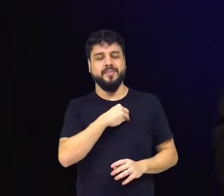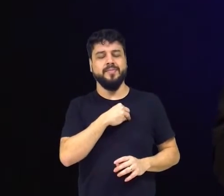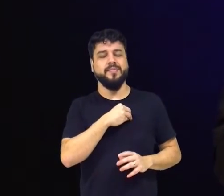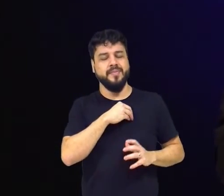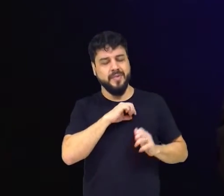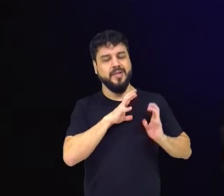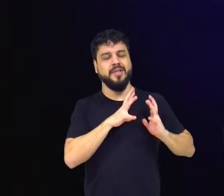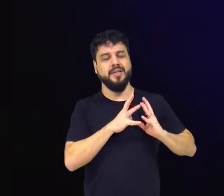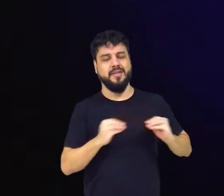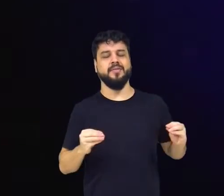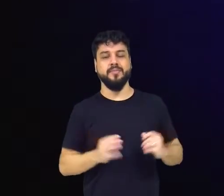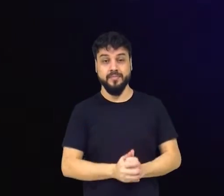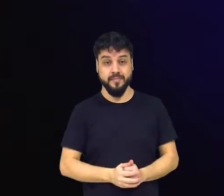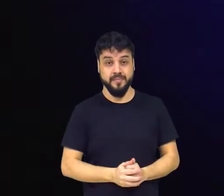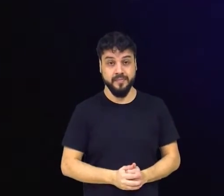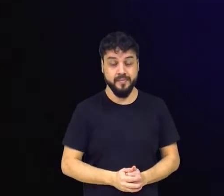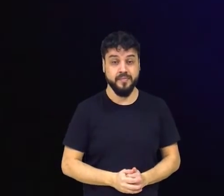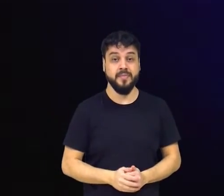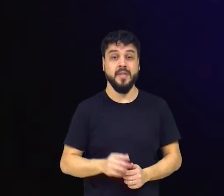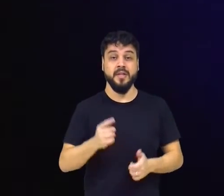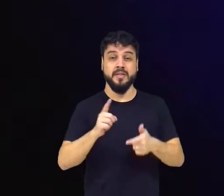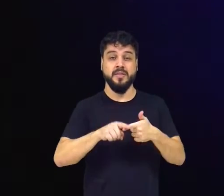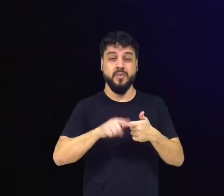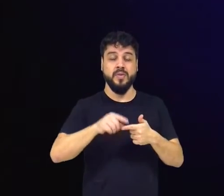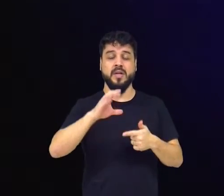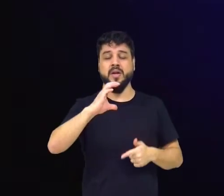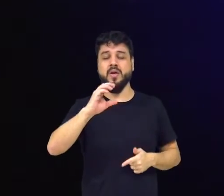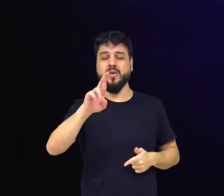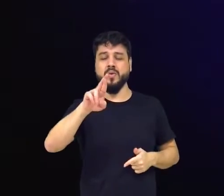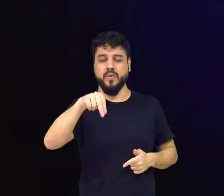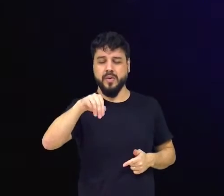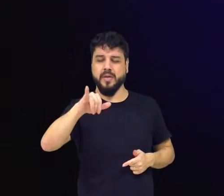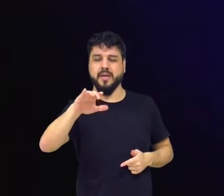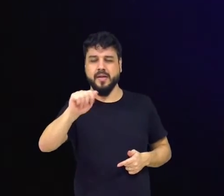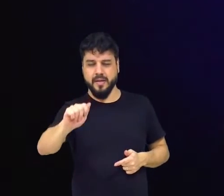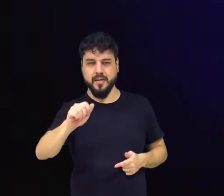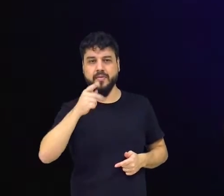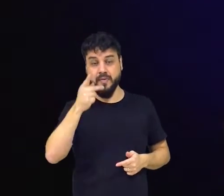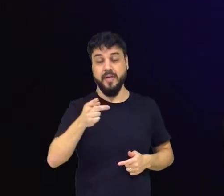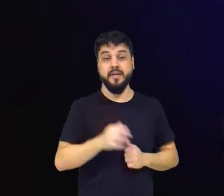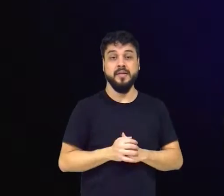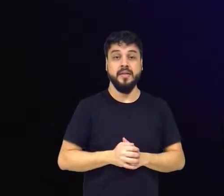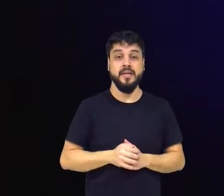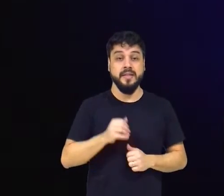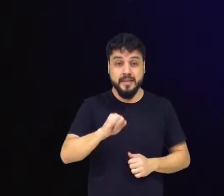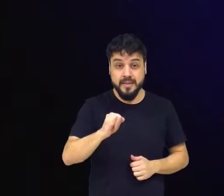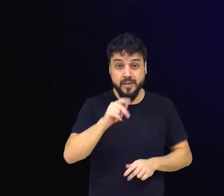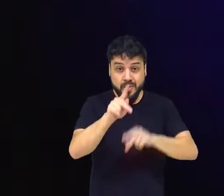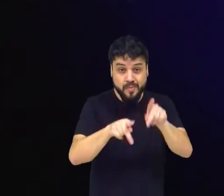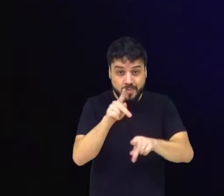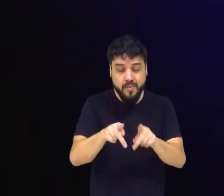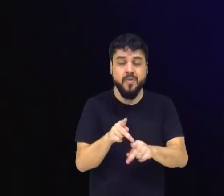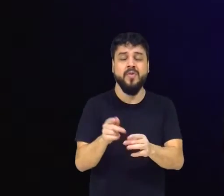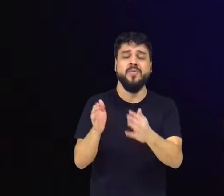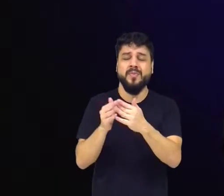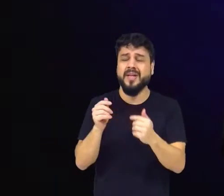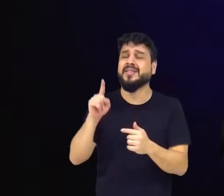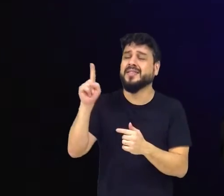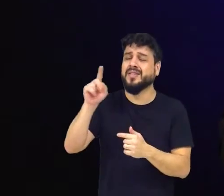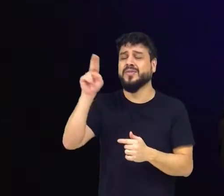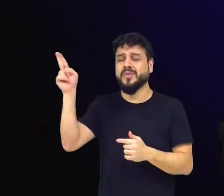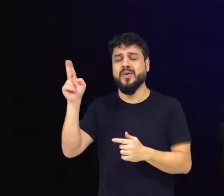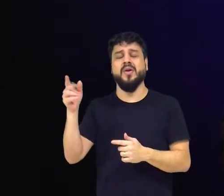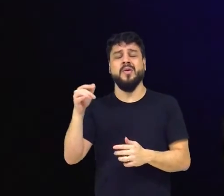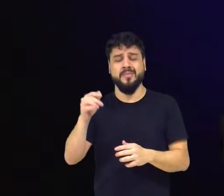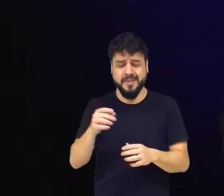7, 14, o Senhor diz assim ao povo: E se o meu povo, que se chama pelo meu nome, se humilhar e orar, e buscar